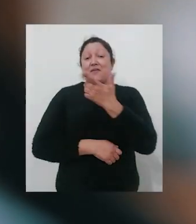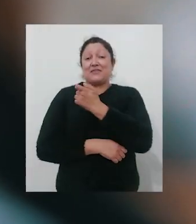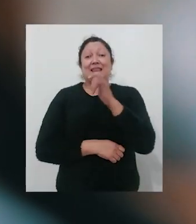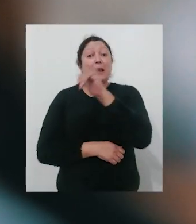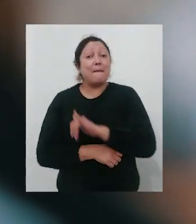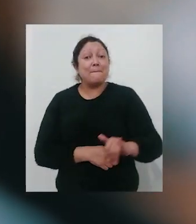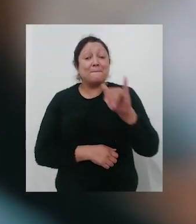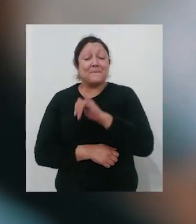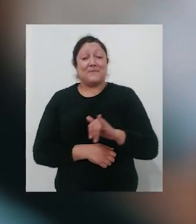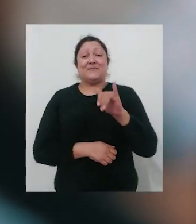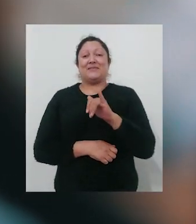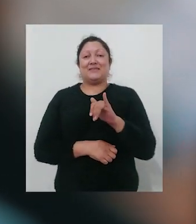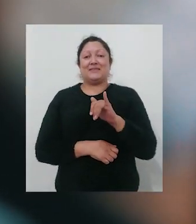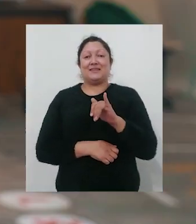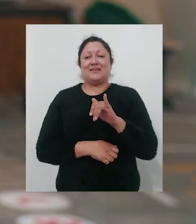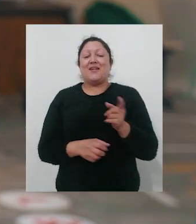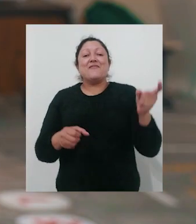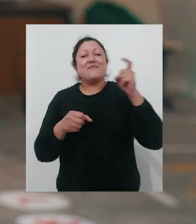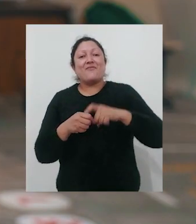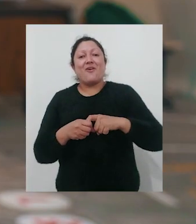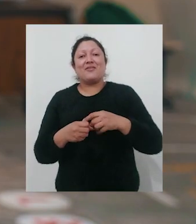É muito significativa para que a gente